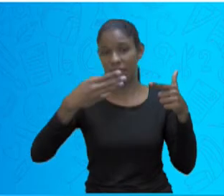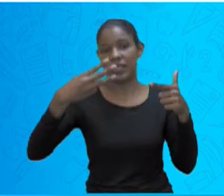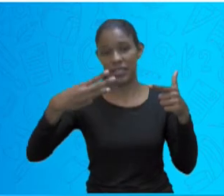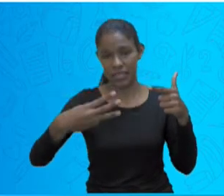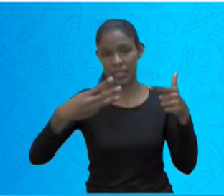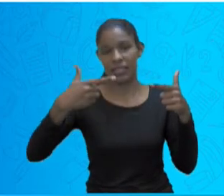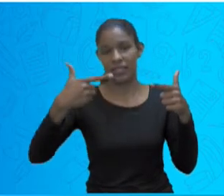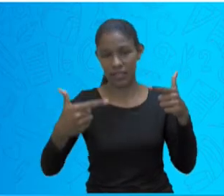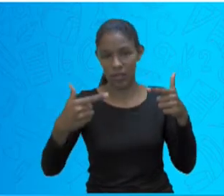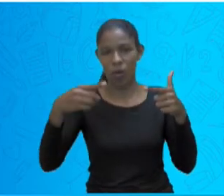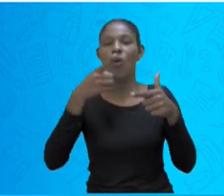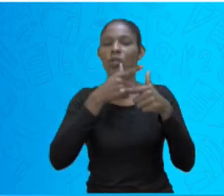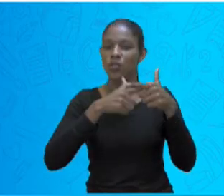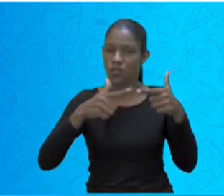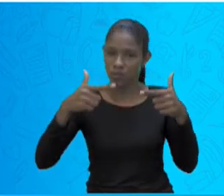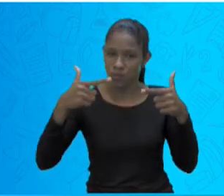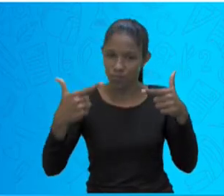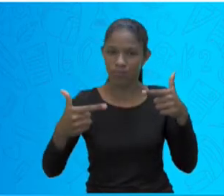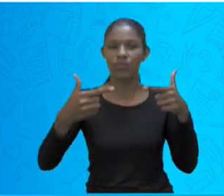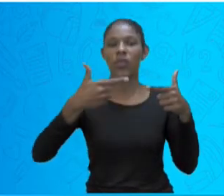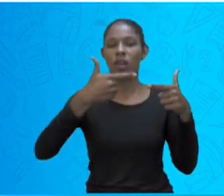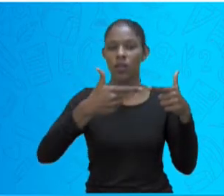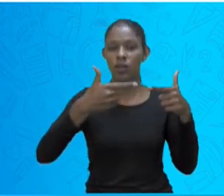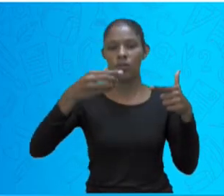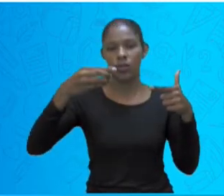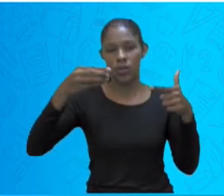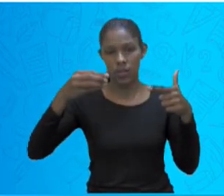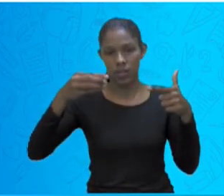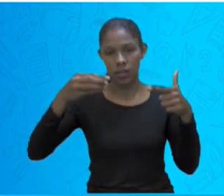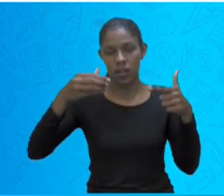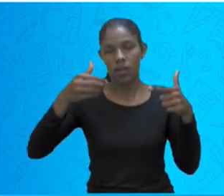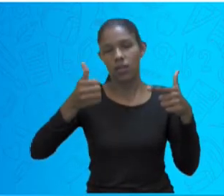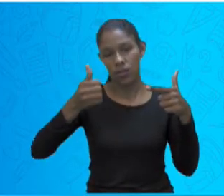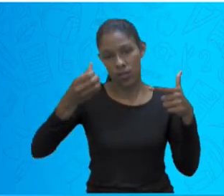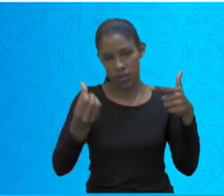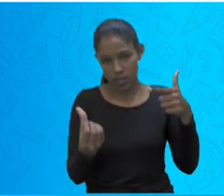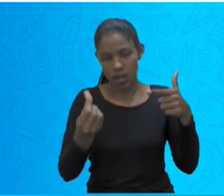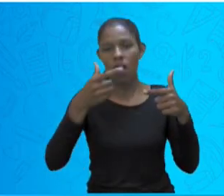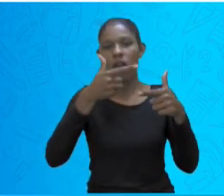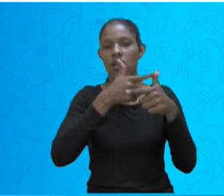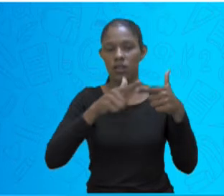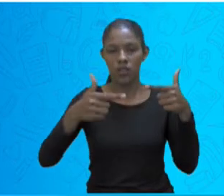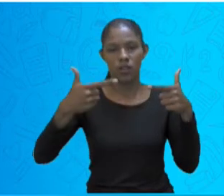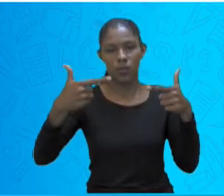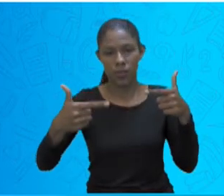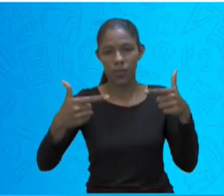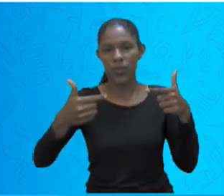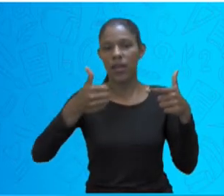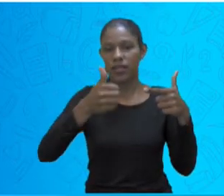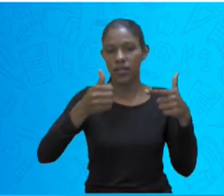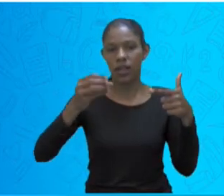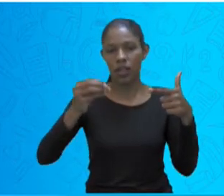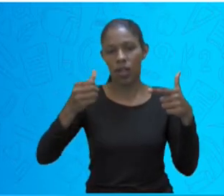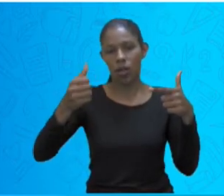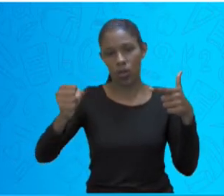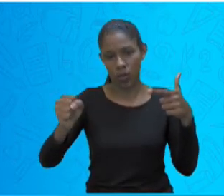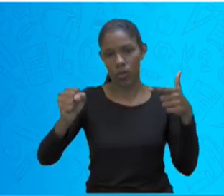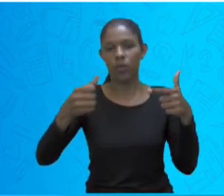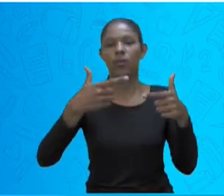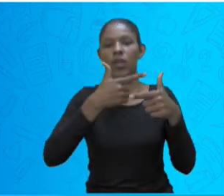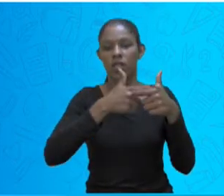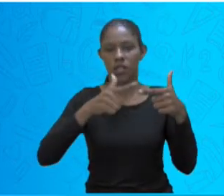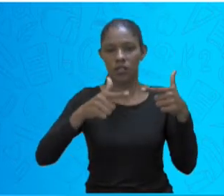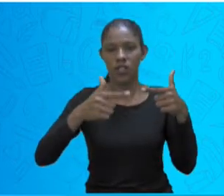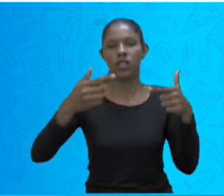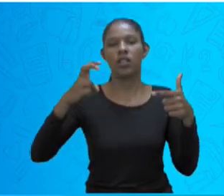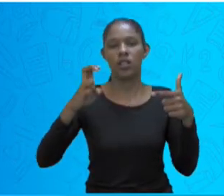432. Dividindo por 2, 216. Dividindo por 2, 108. Dividindo por